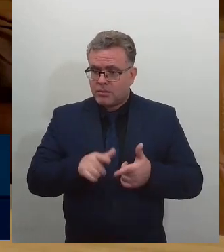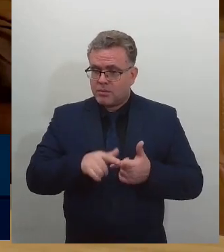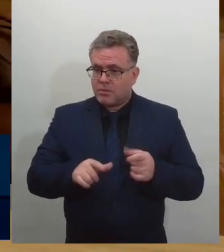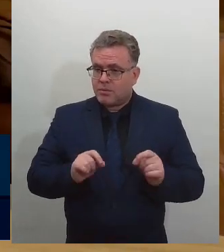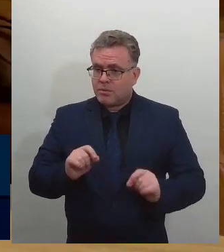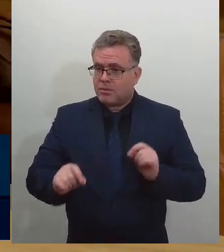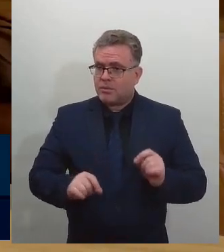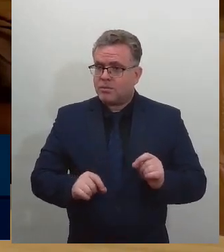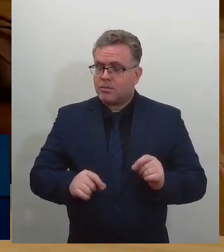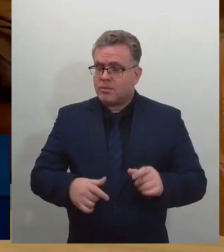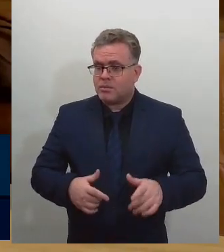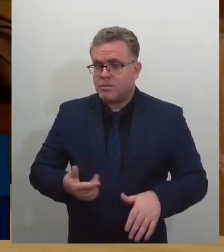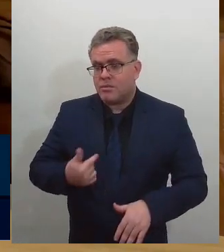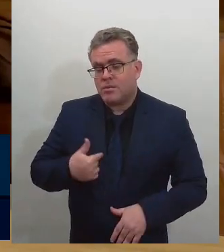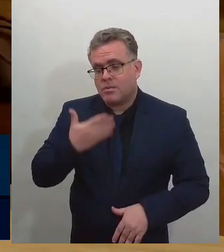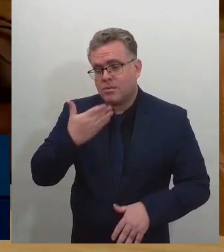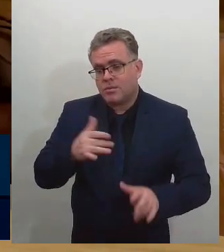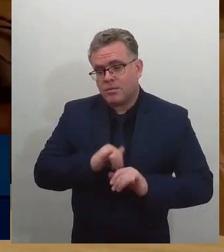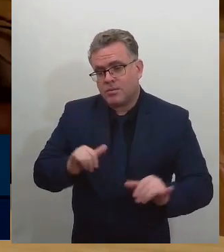votos.